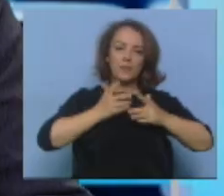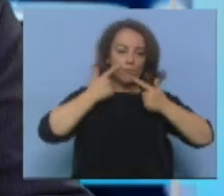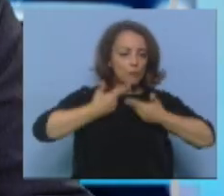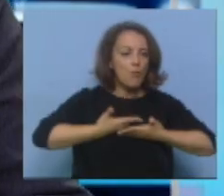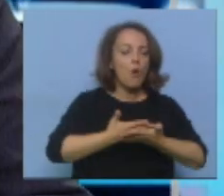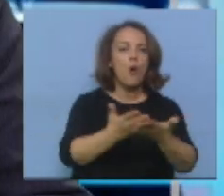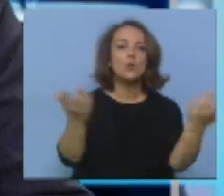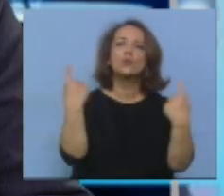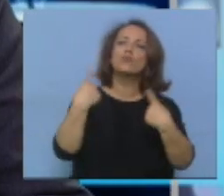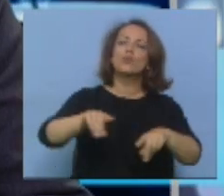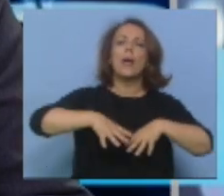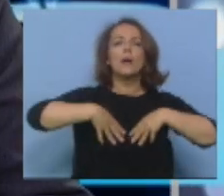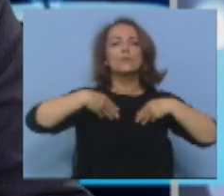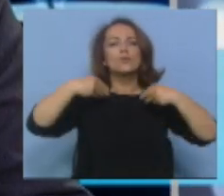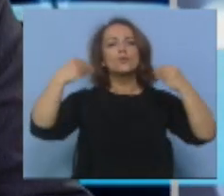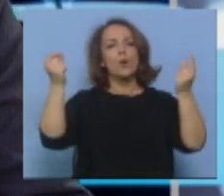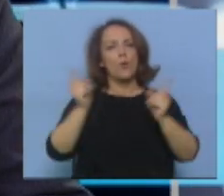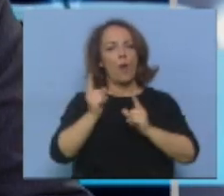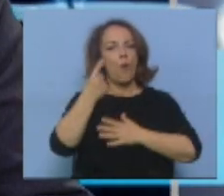não é uma emoção espiritual.